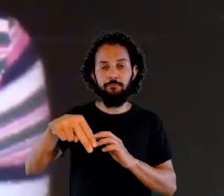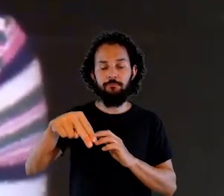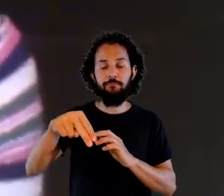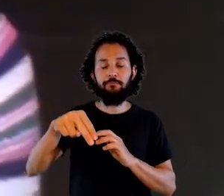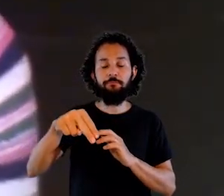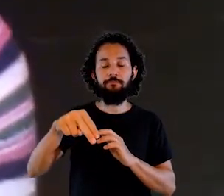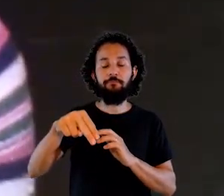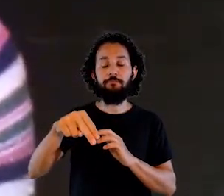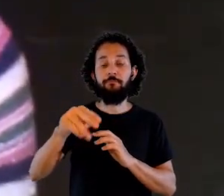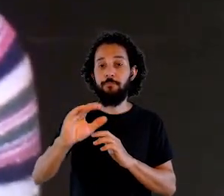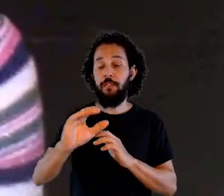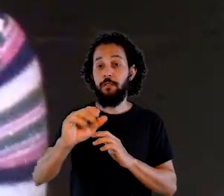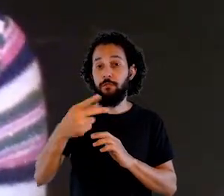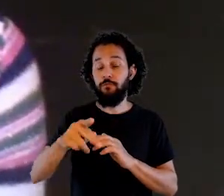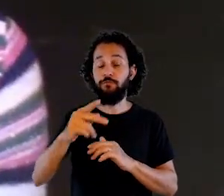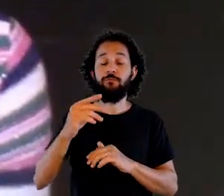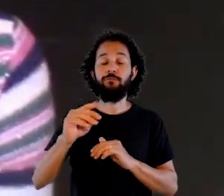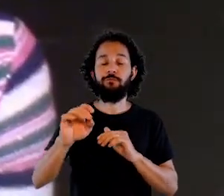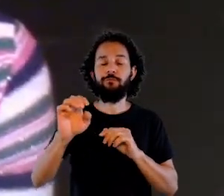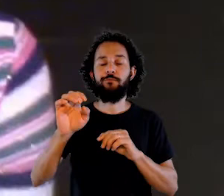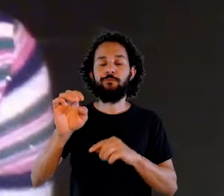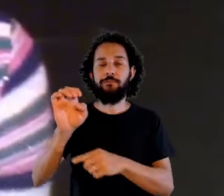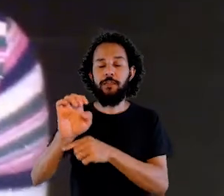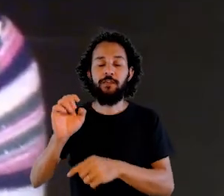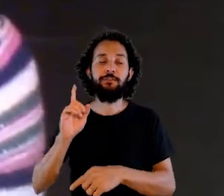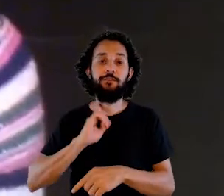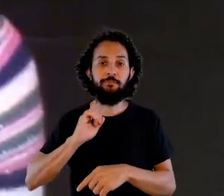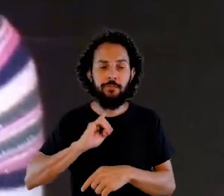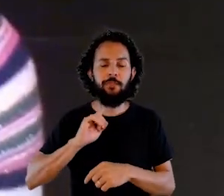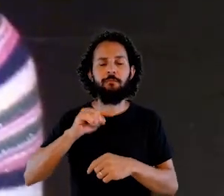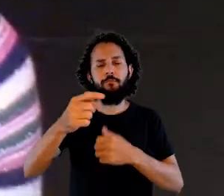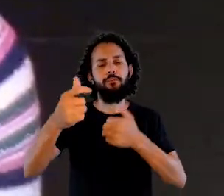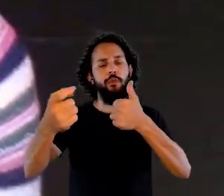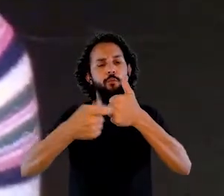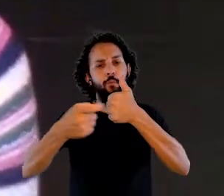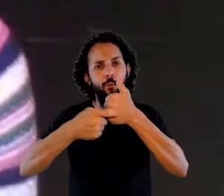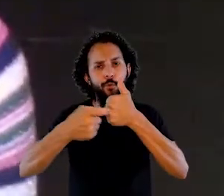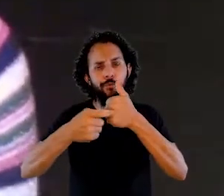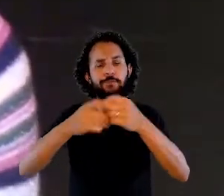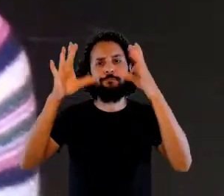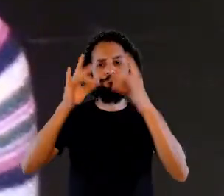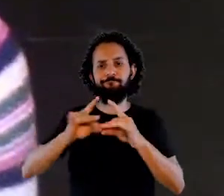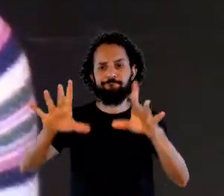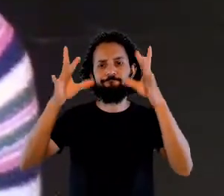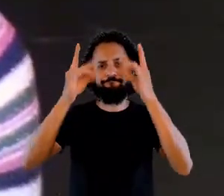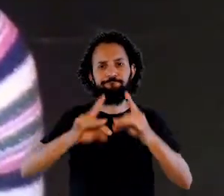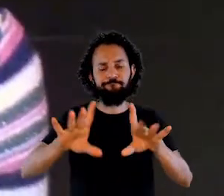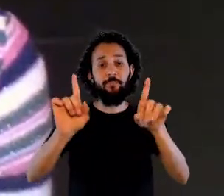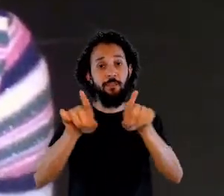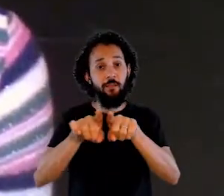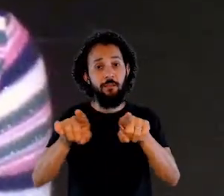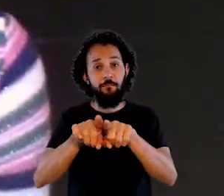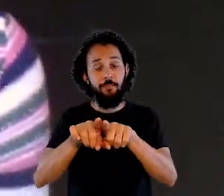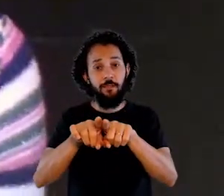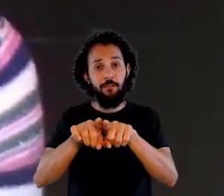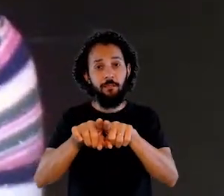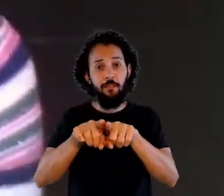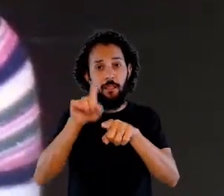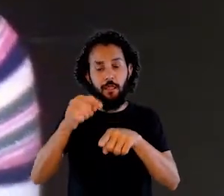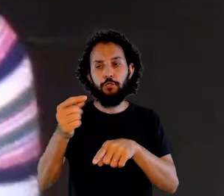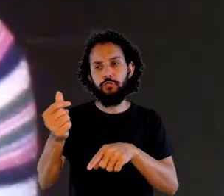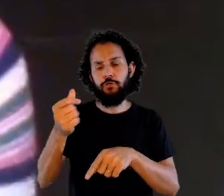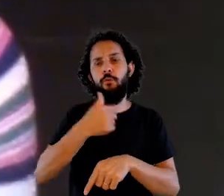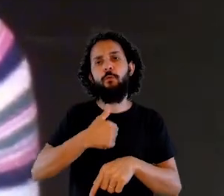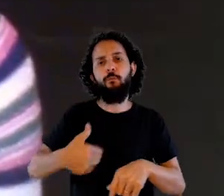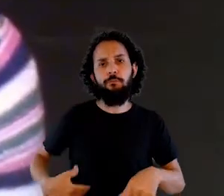vocês para curtirem o canal, compartilharem também esse material. É um dinheiro público e esse